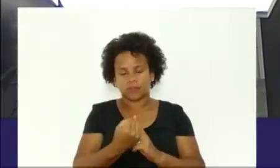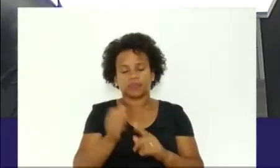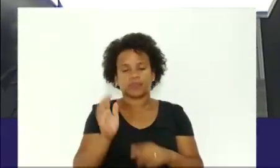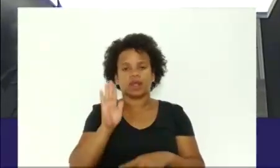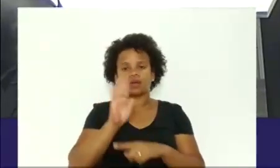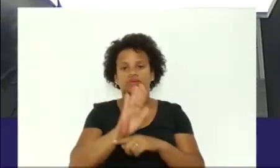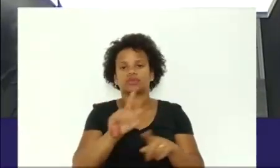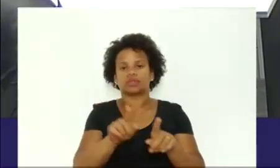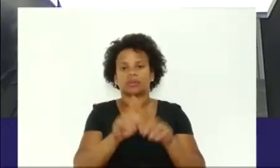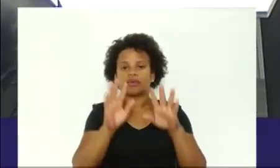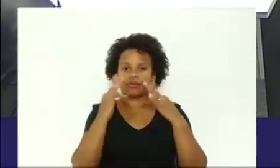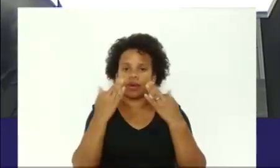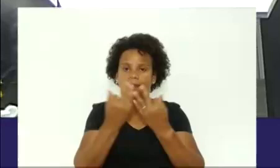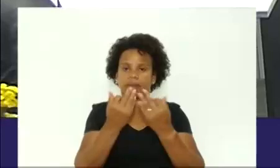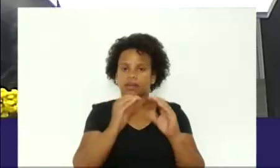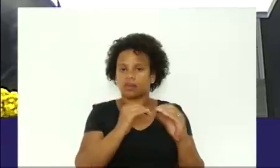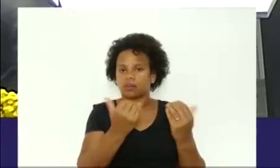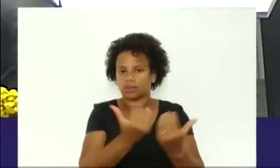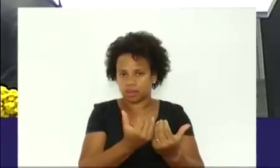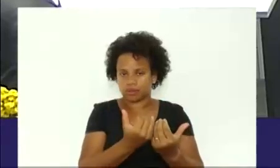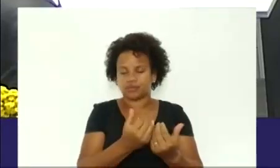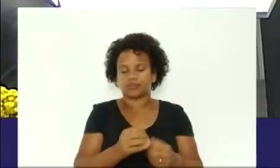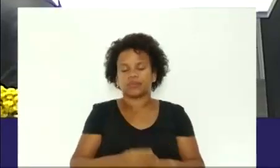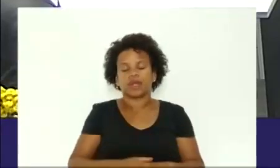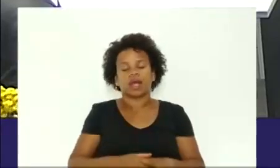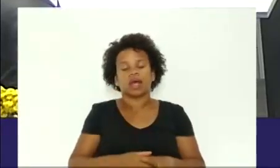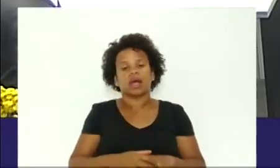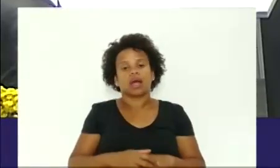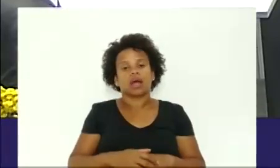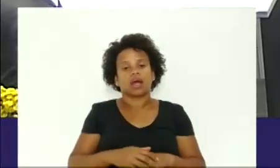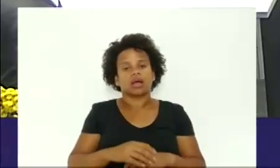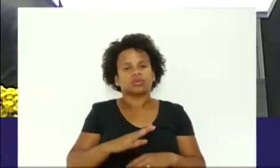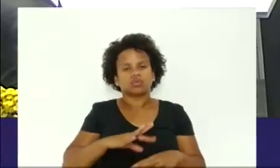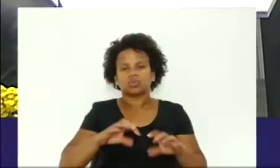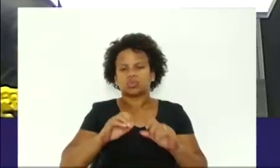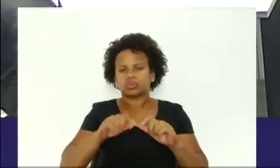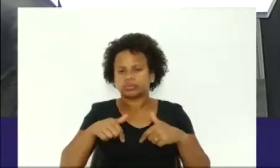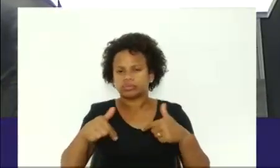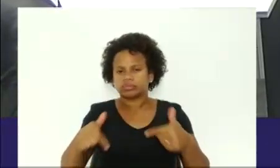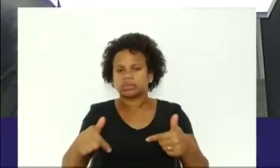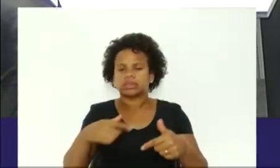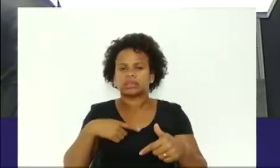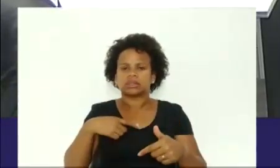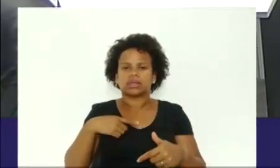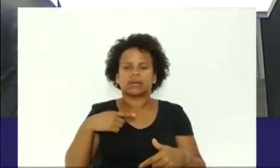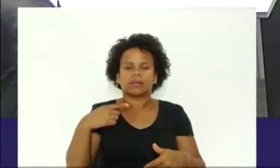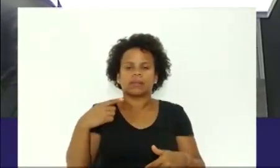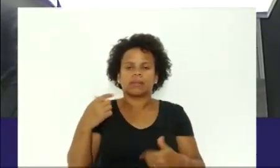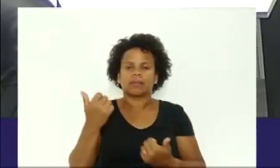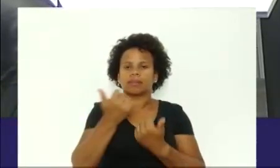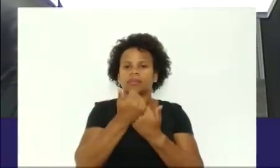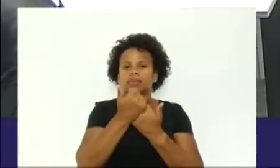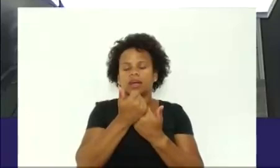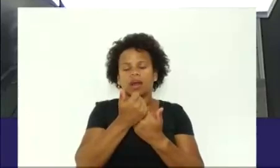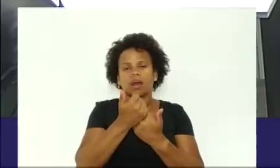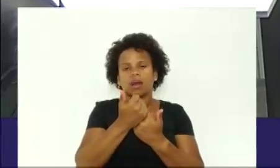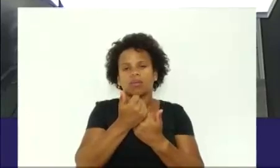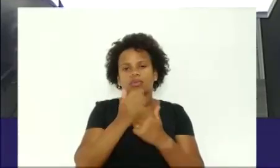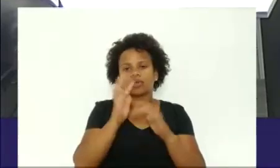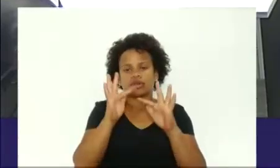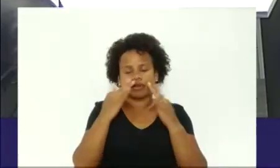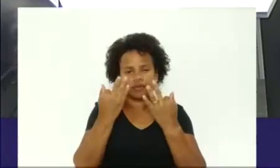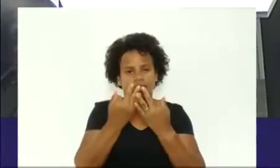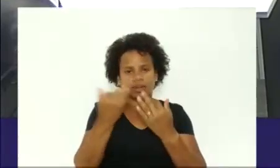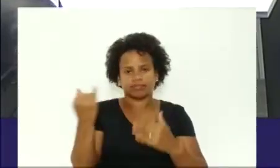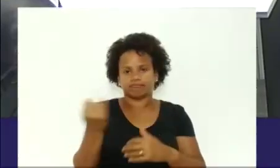as famílias da comunidade. Em todas as suas ações, ela conta com o fundamental apoio da sua família, que para ela é seu